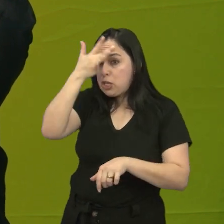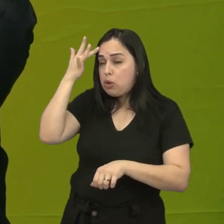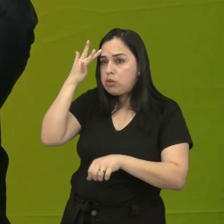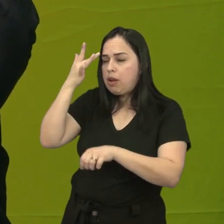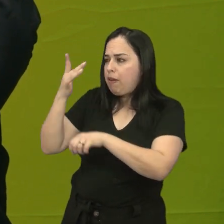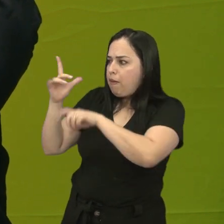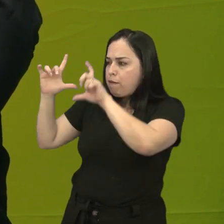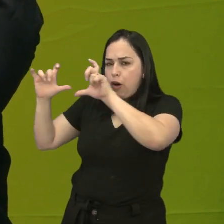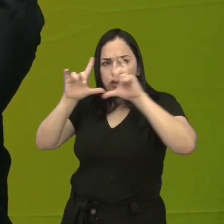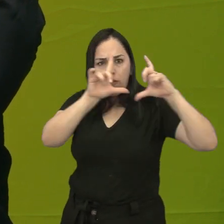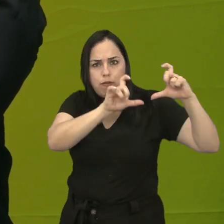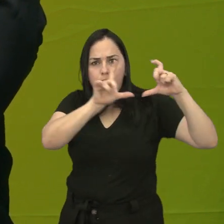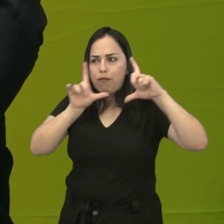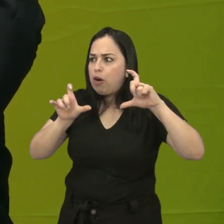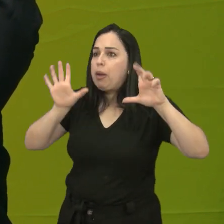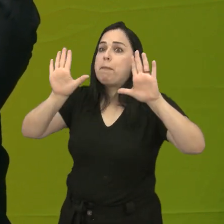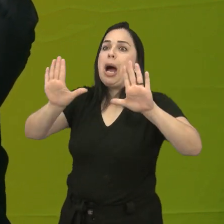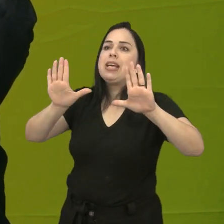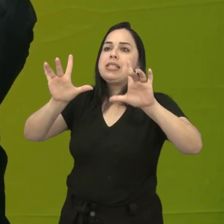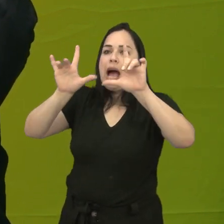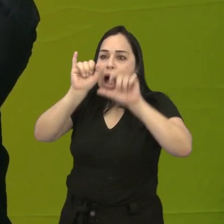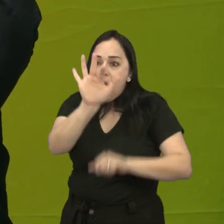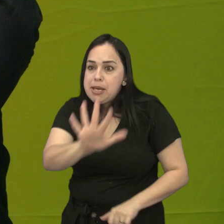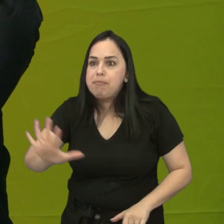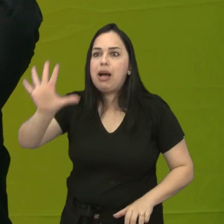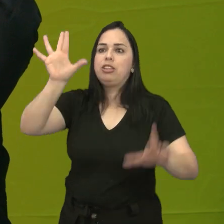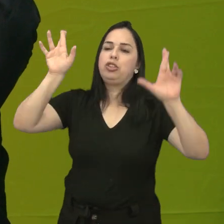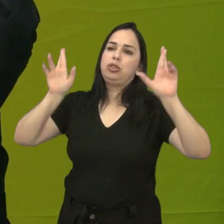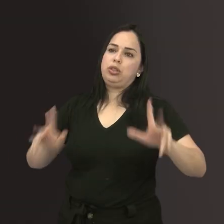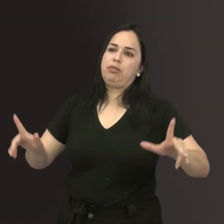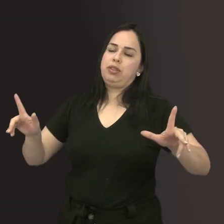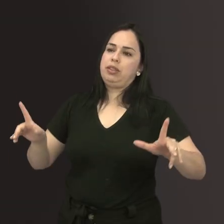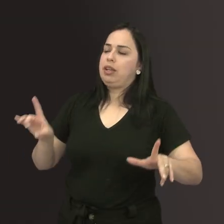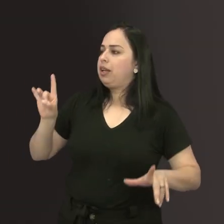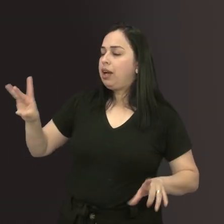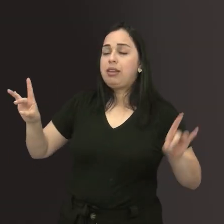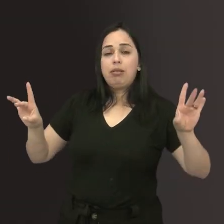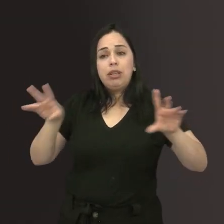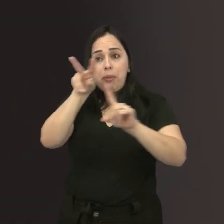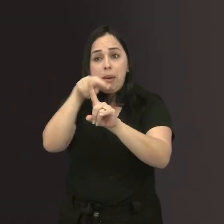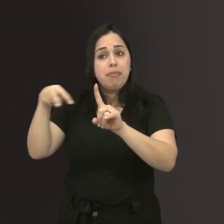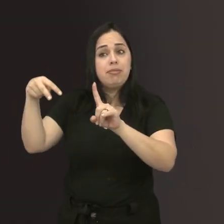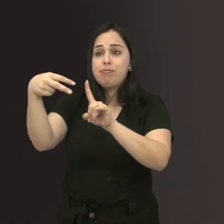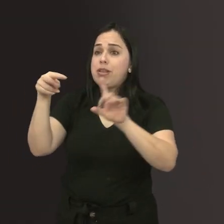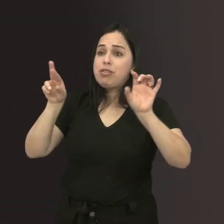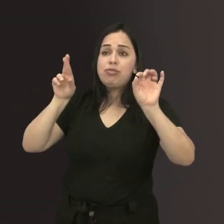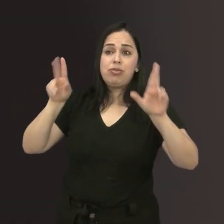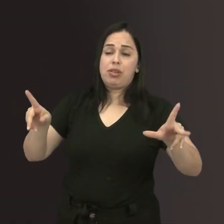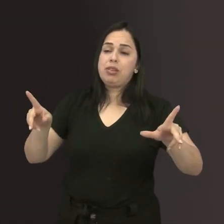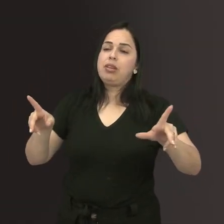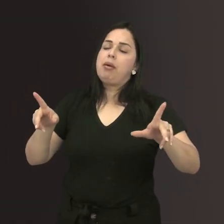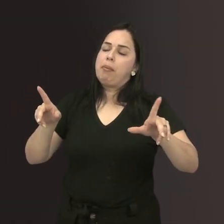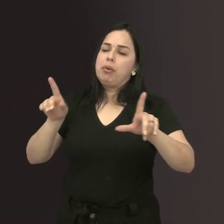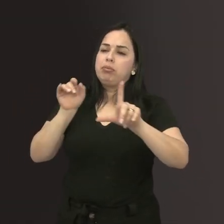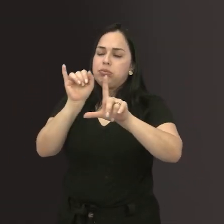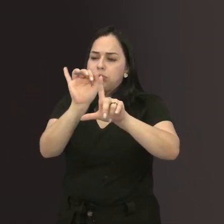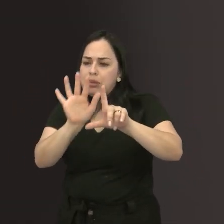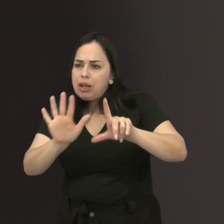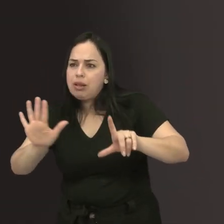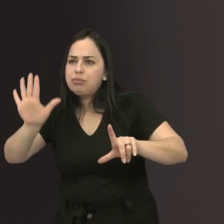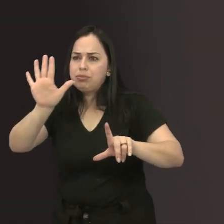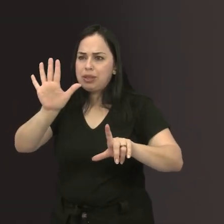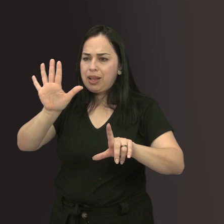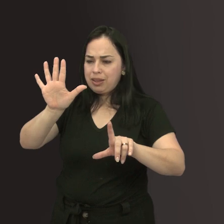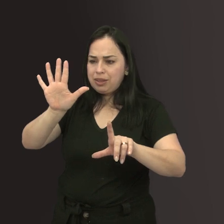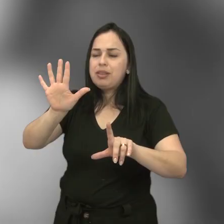mesmo lugar e ainda assim não vai ser a mesma foto, né? Porque é o recorte de cada um, o recorte da realidade de cada um, né? E esse